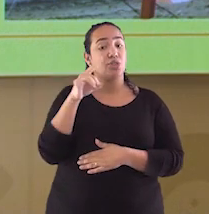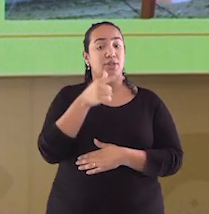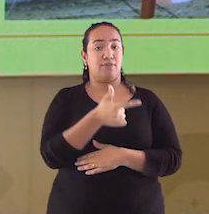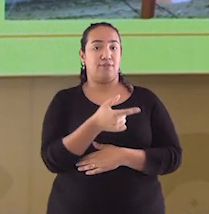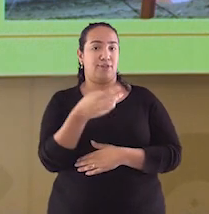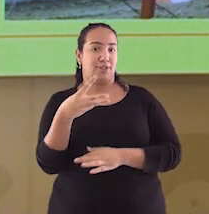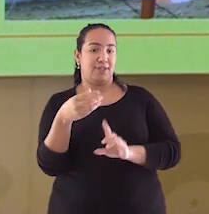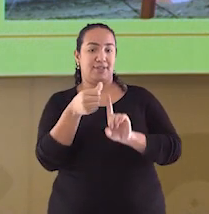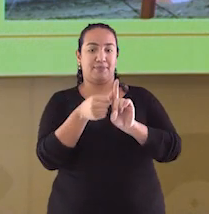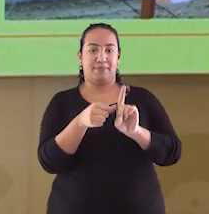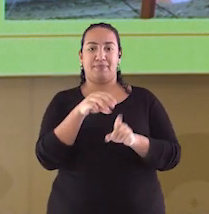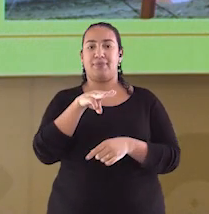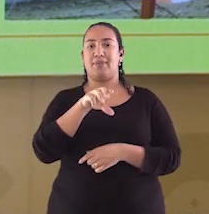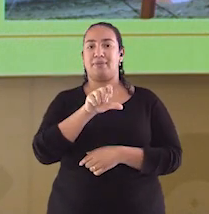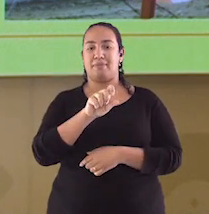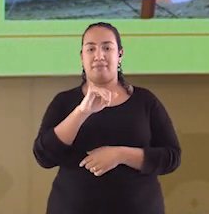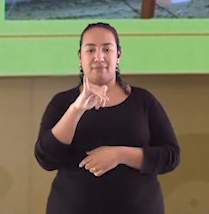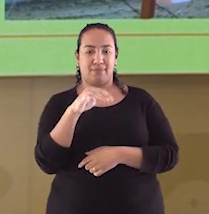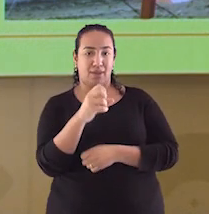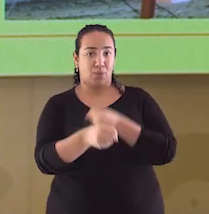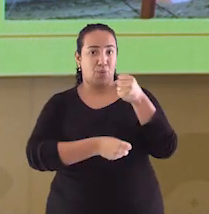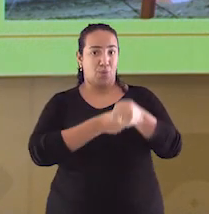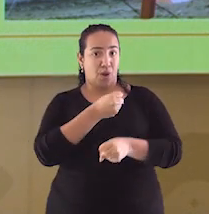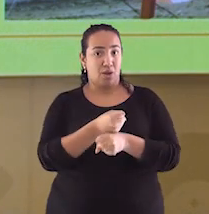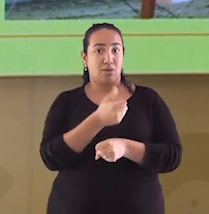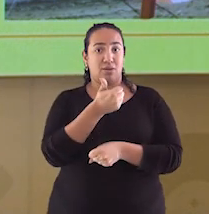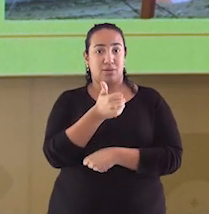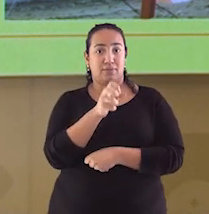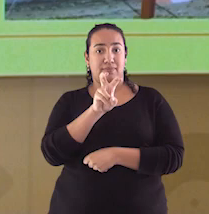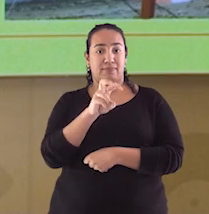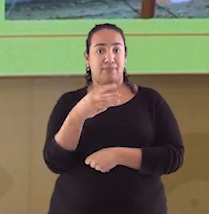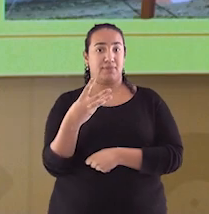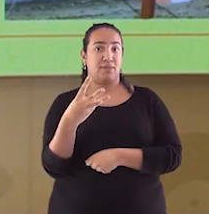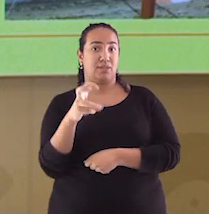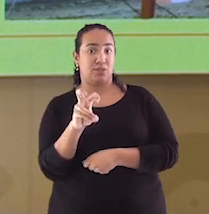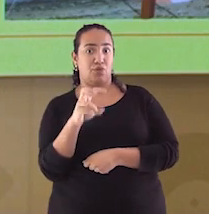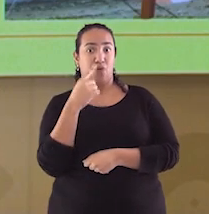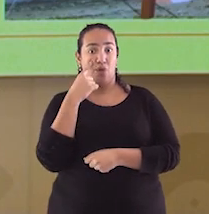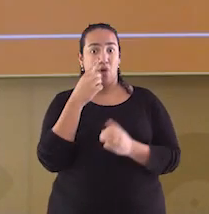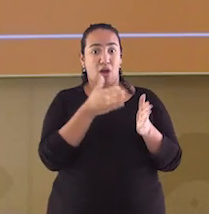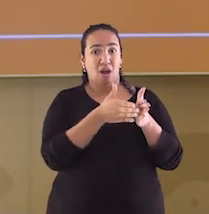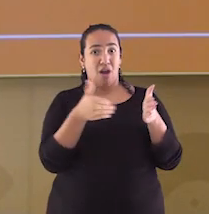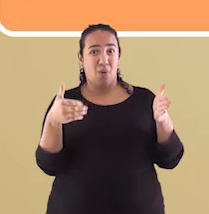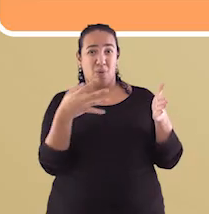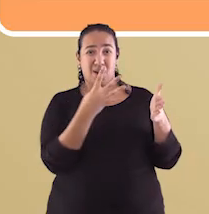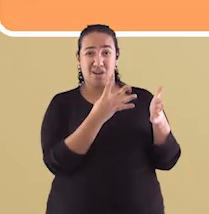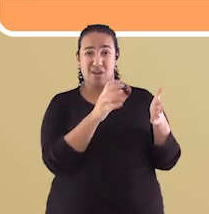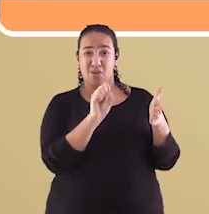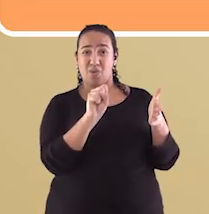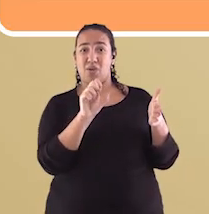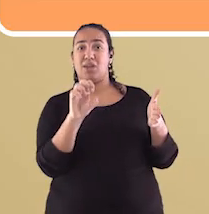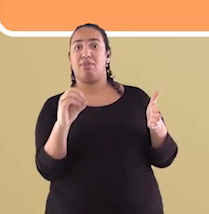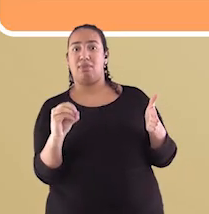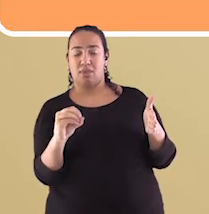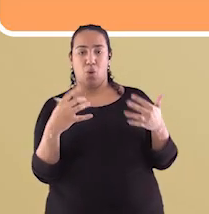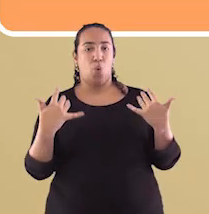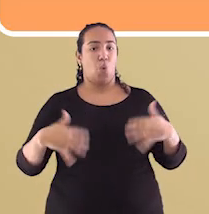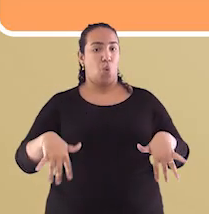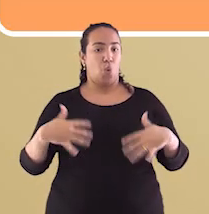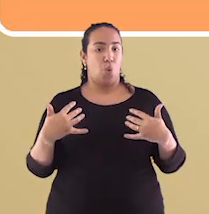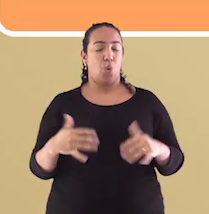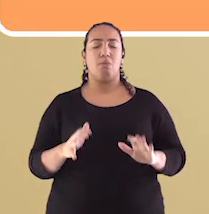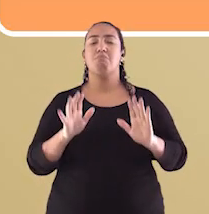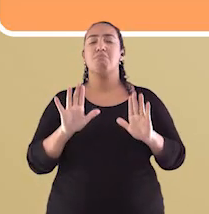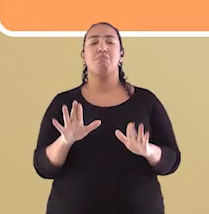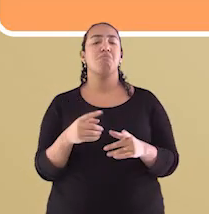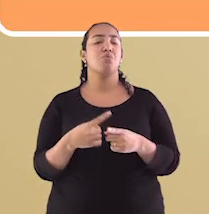1535. Faz muito tempo, mais de 480 anos. E por que esse nome Vila